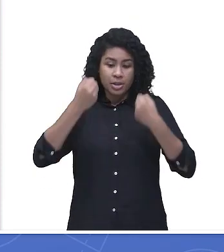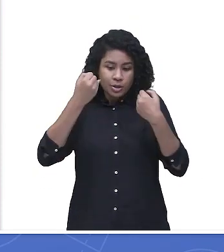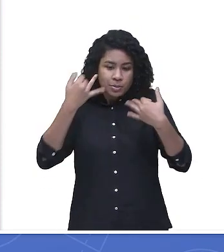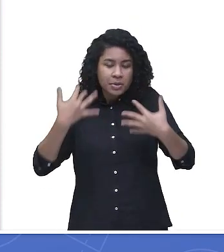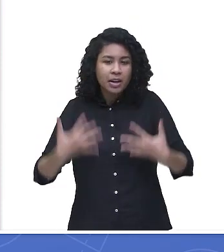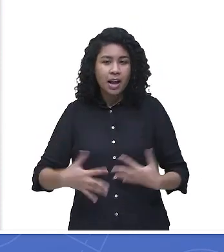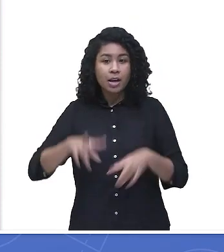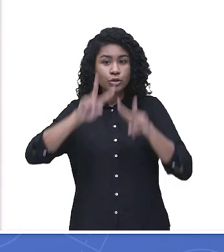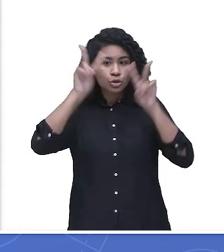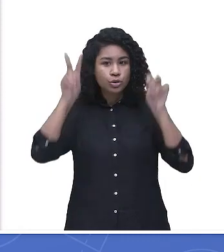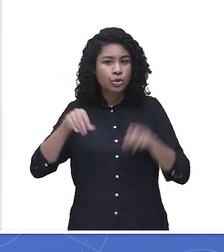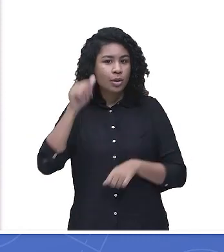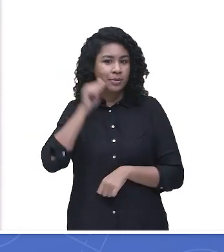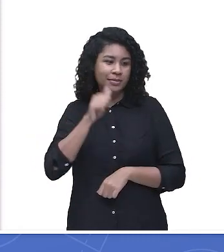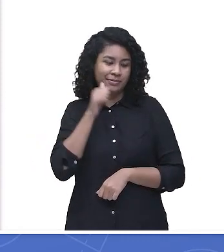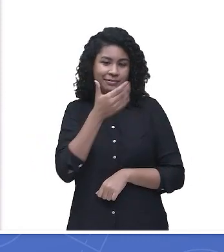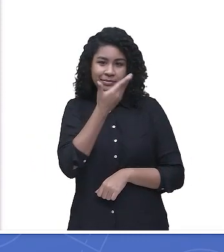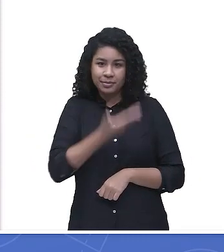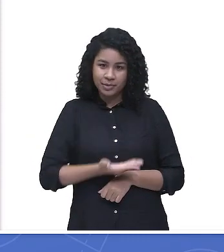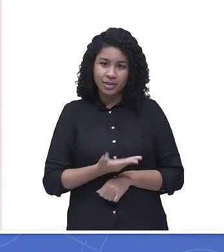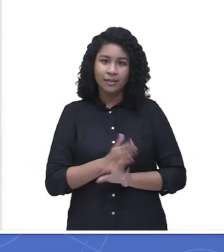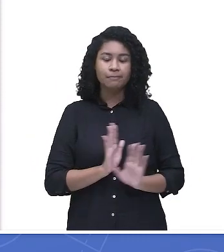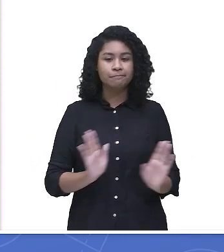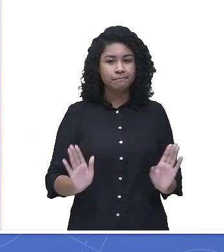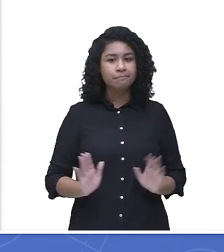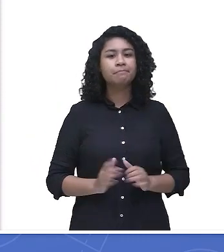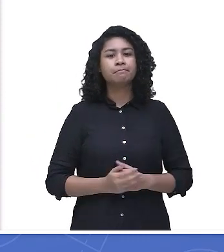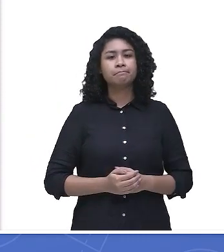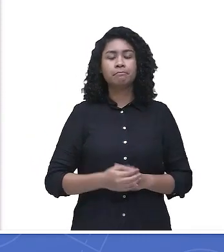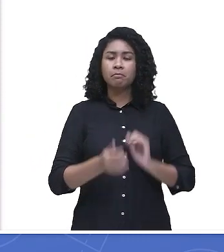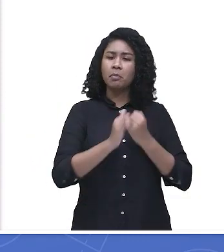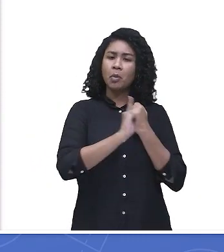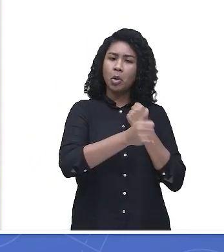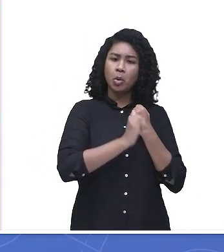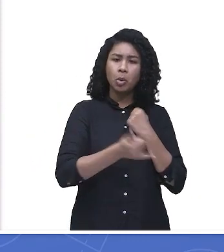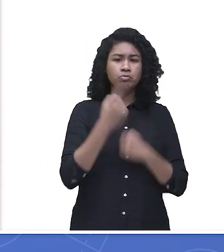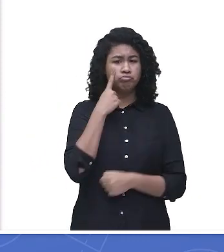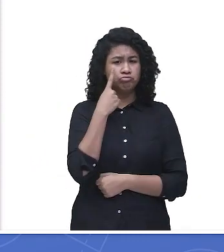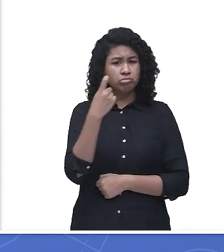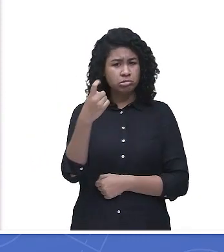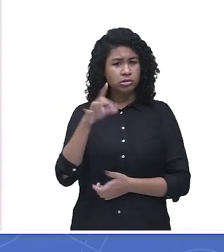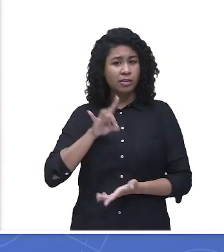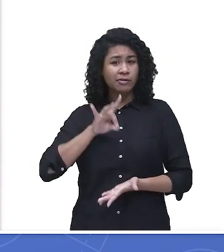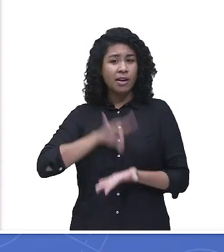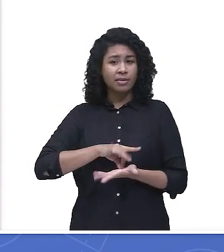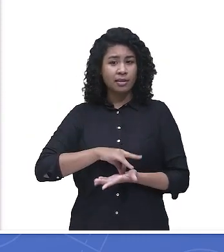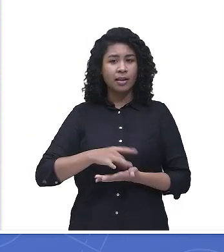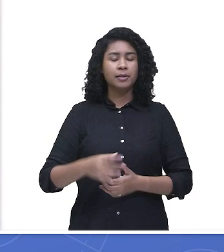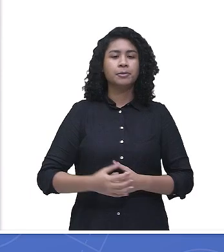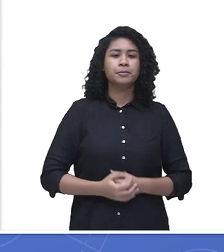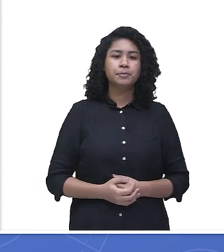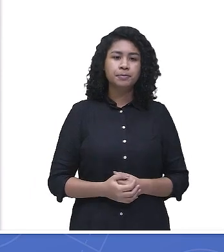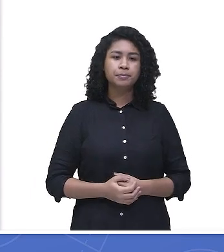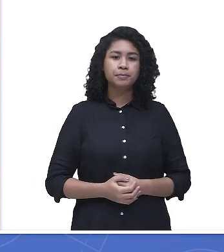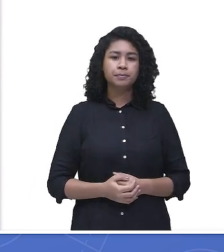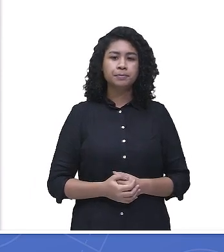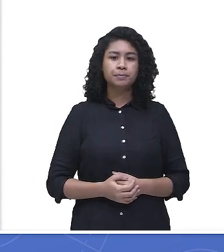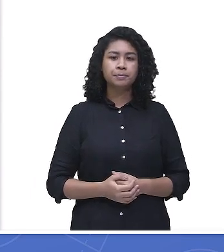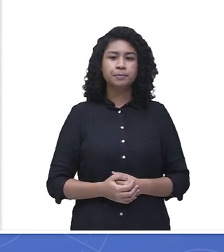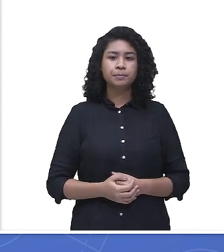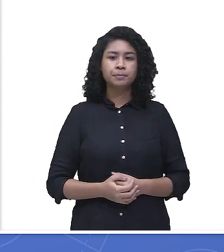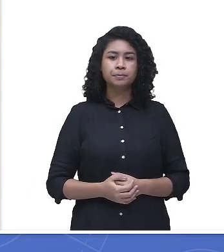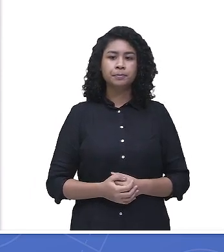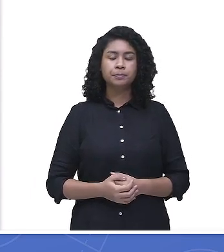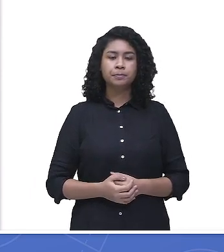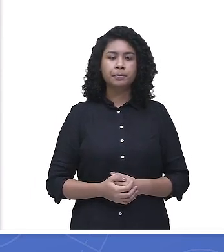materializar ela na sua vida. É uma crônica bem interessante de Rubem Braga. Perdão. Vamos lá? Então,